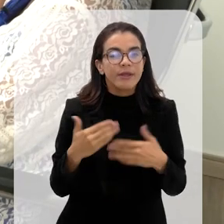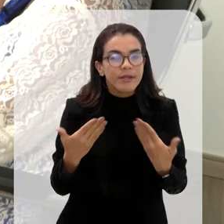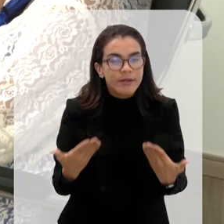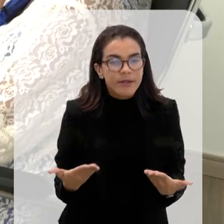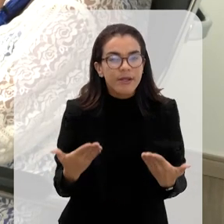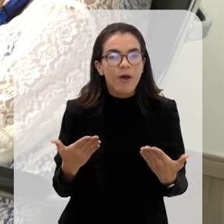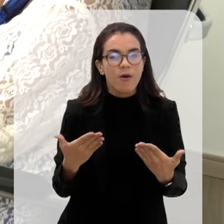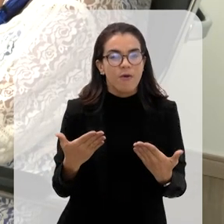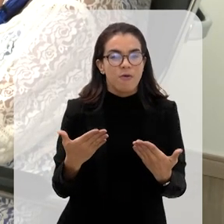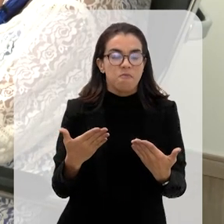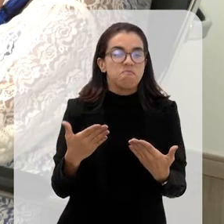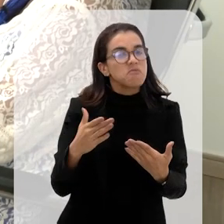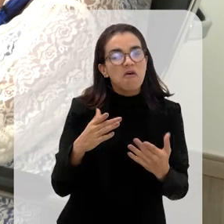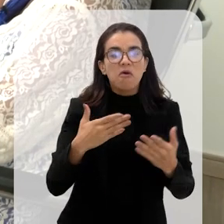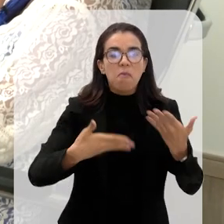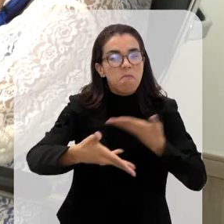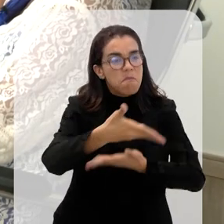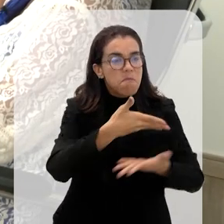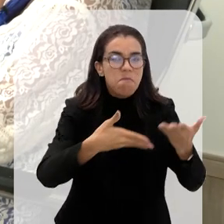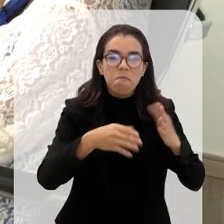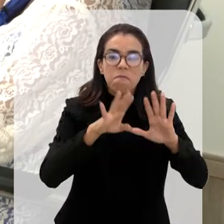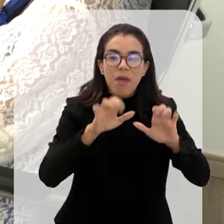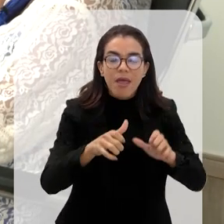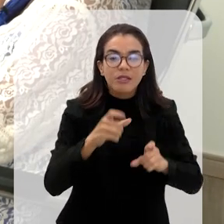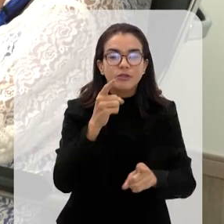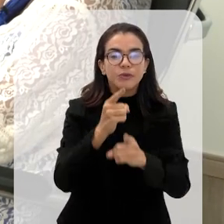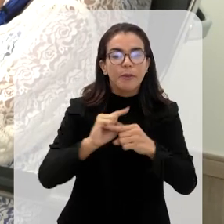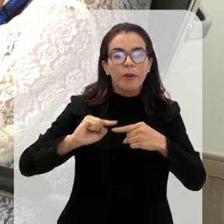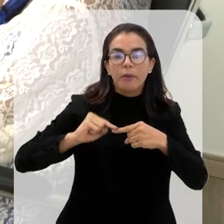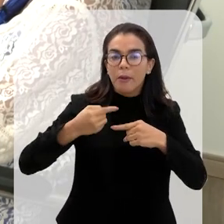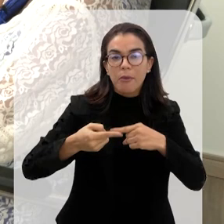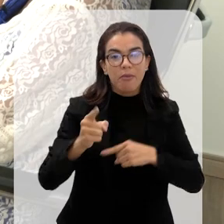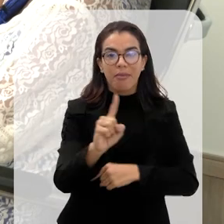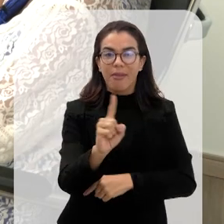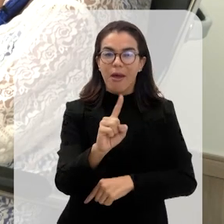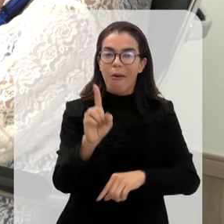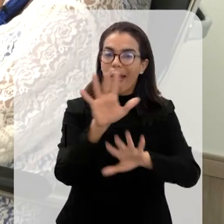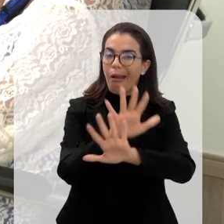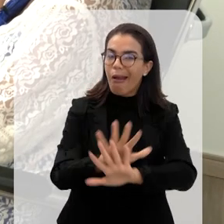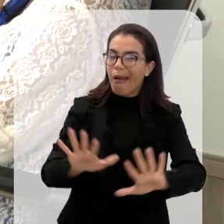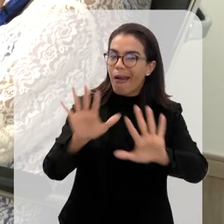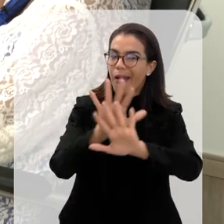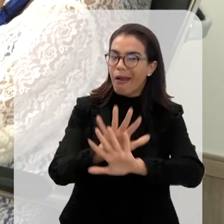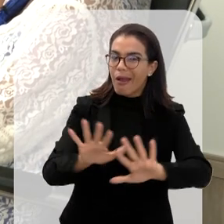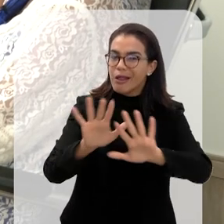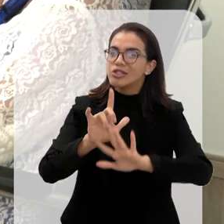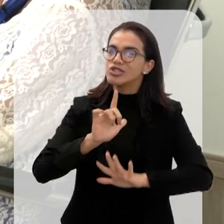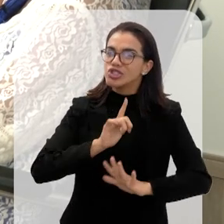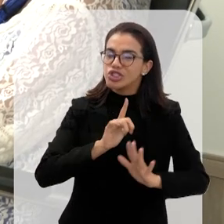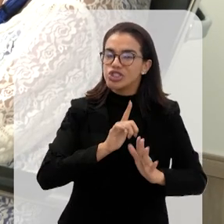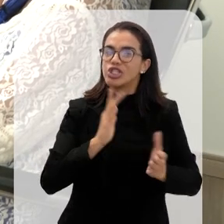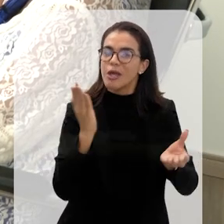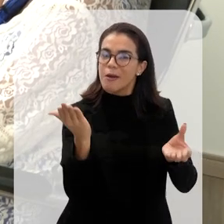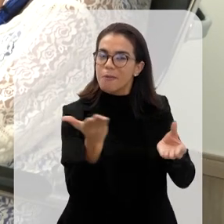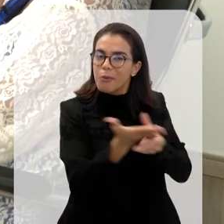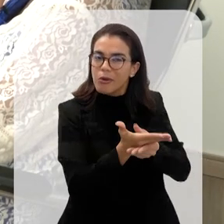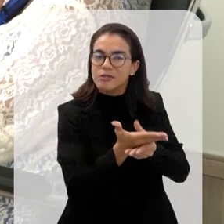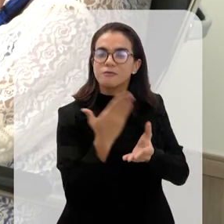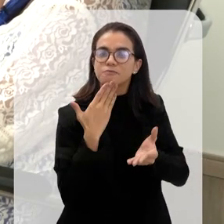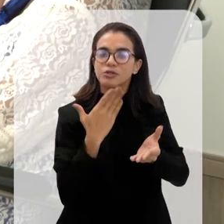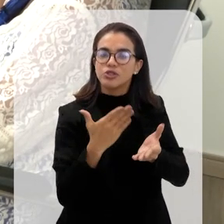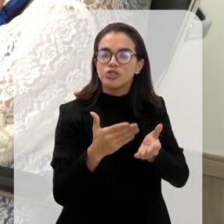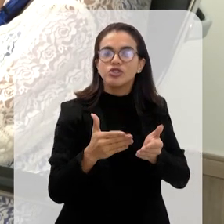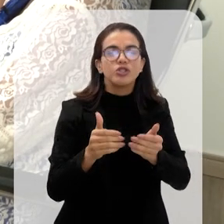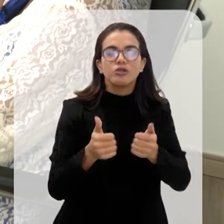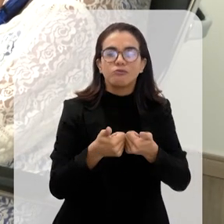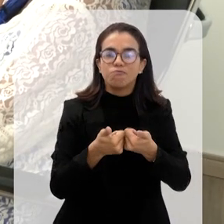e aparentemente eles viviam bem. No entanto, descobrimos depois que não, que já vinha já num processo de separação e